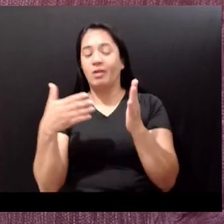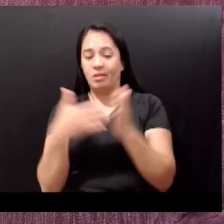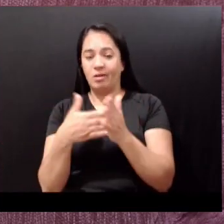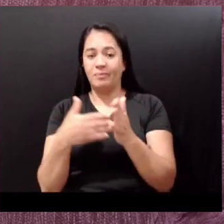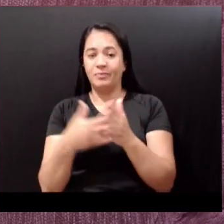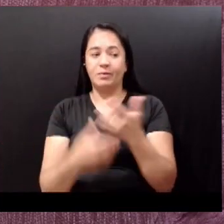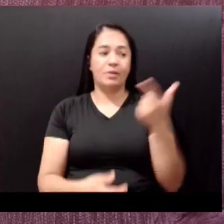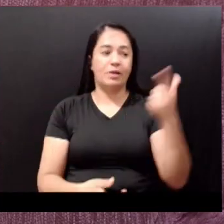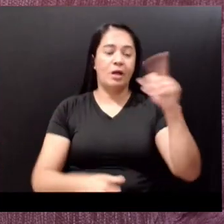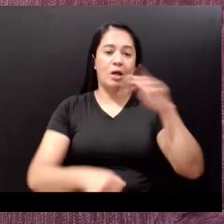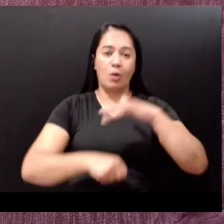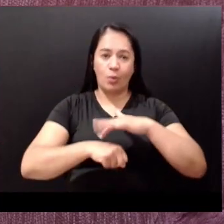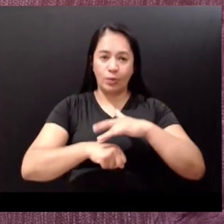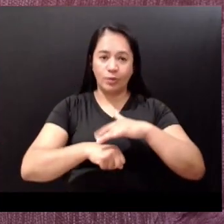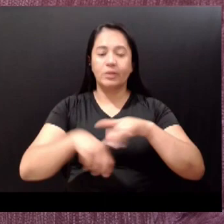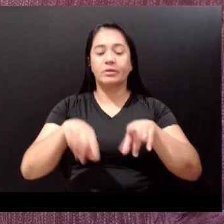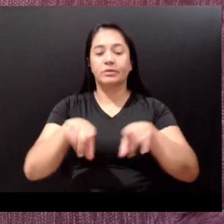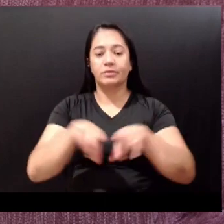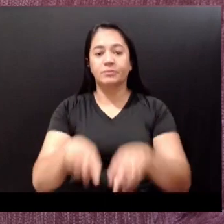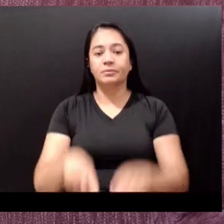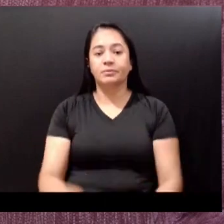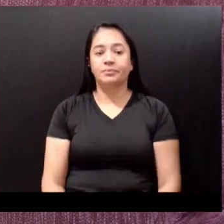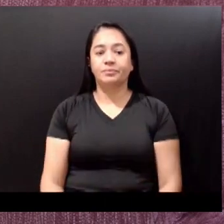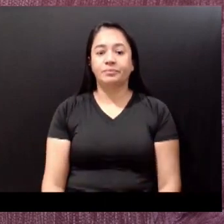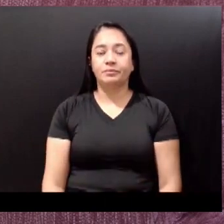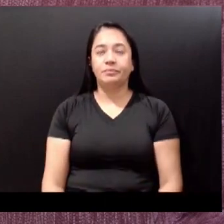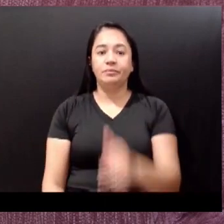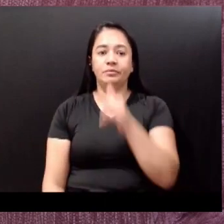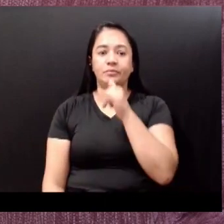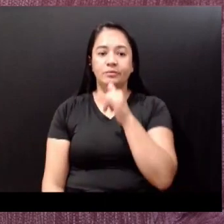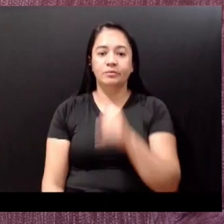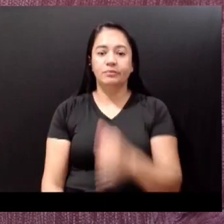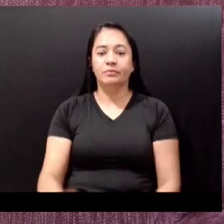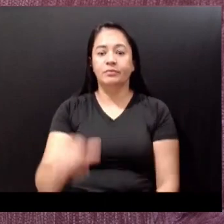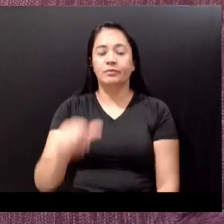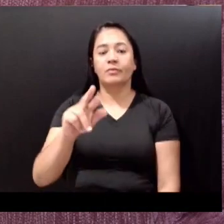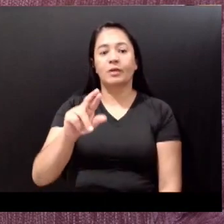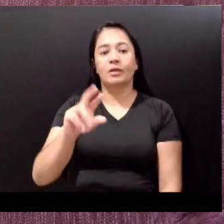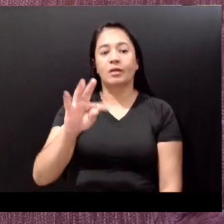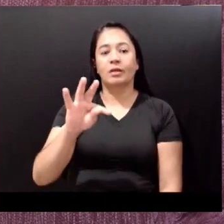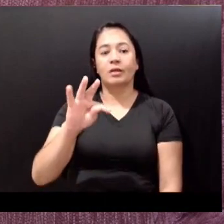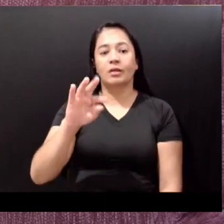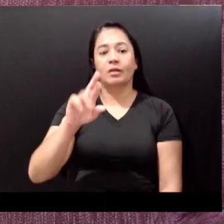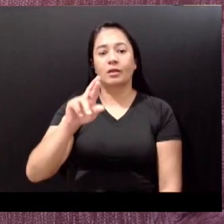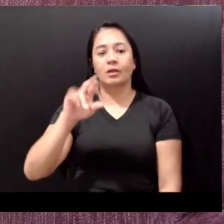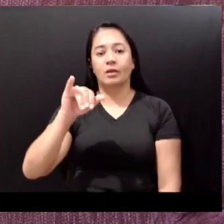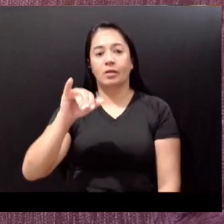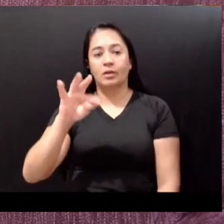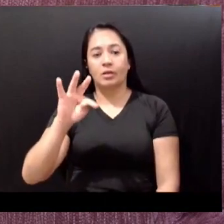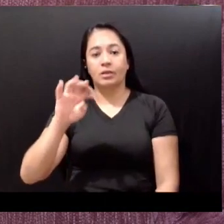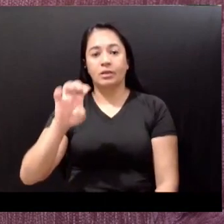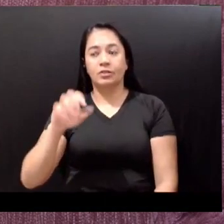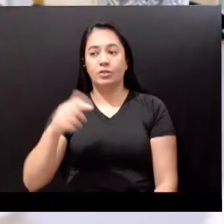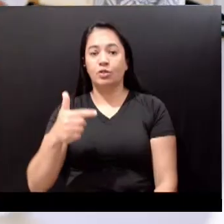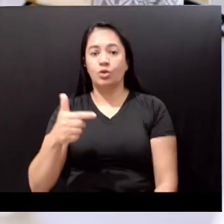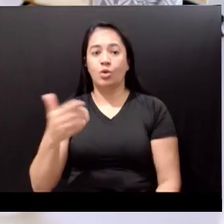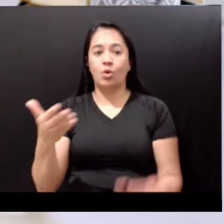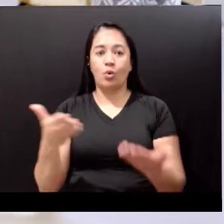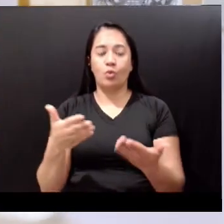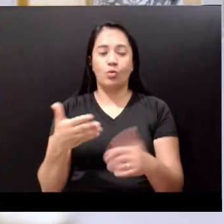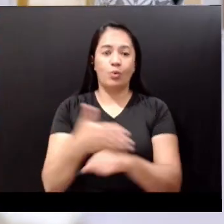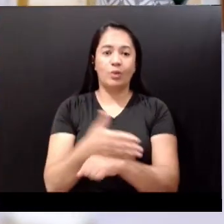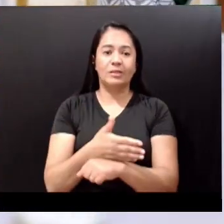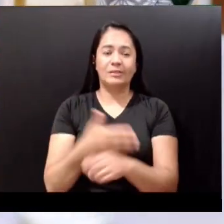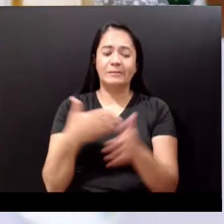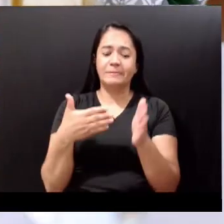Saúde. Para outras doenças na área da reumatologia, como, por exemplo, artrite reumatoide, espondiloartrites, nós temos hoje